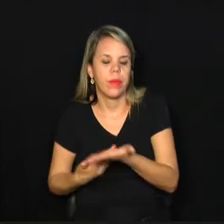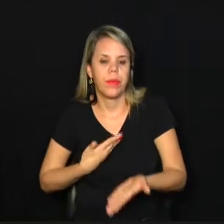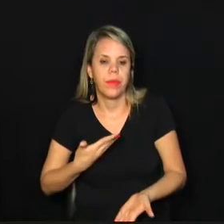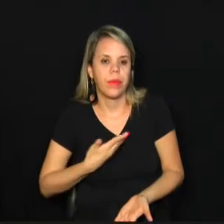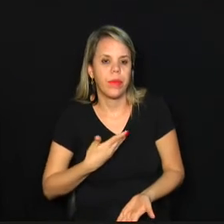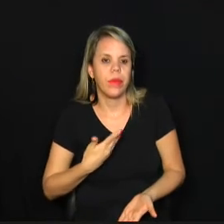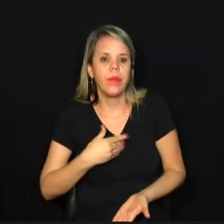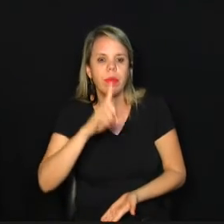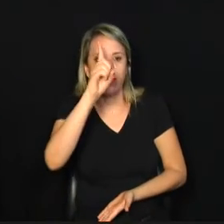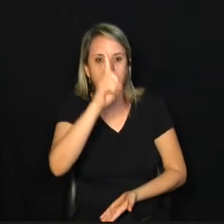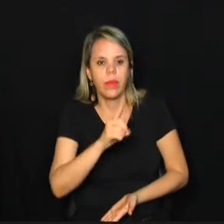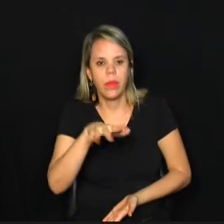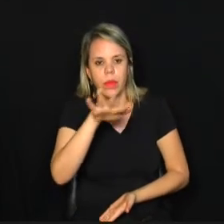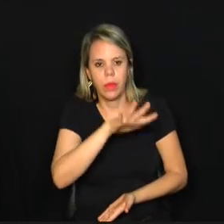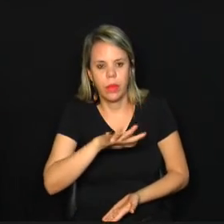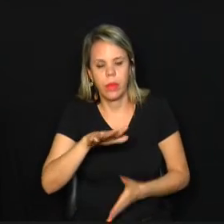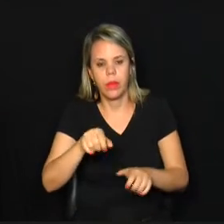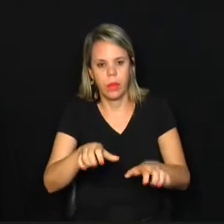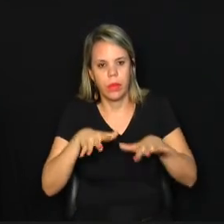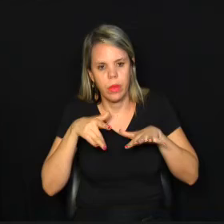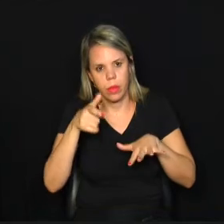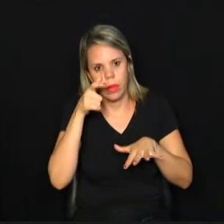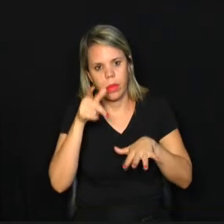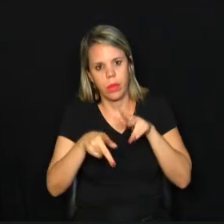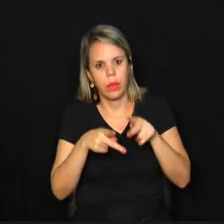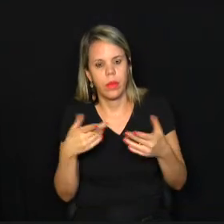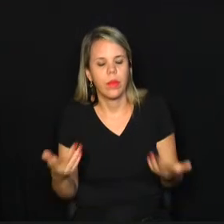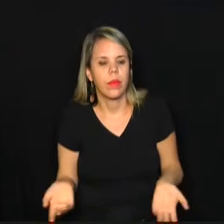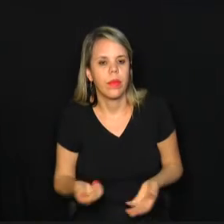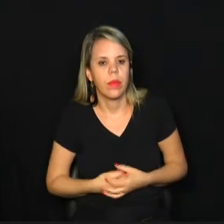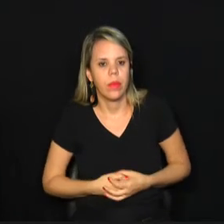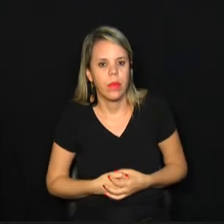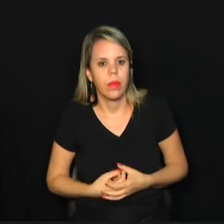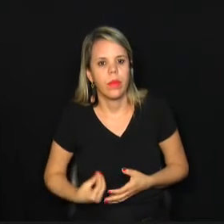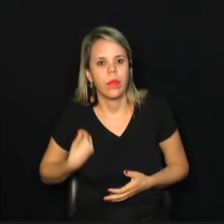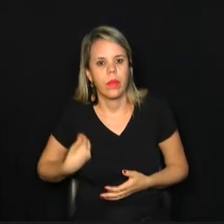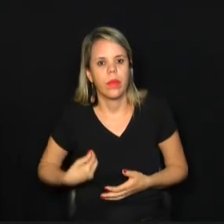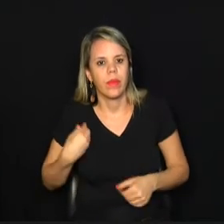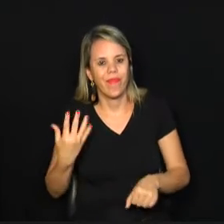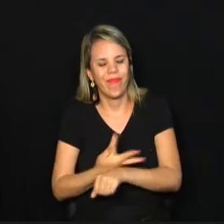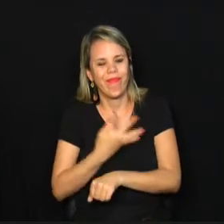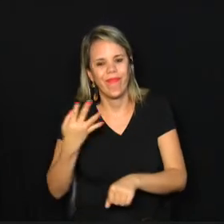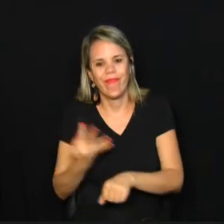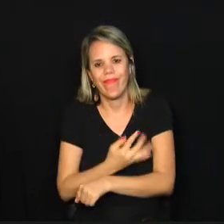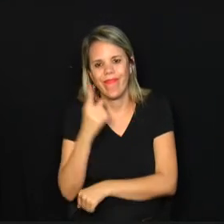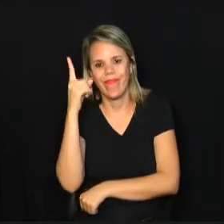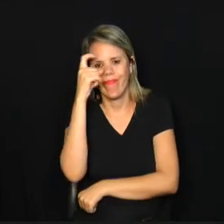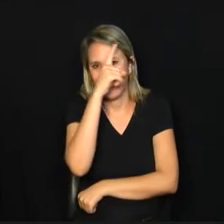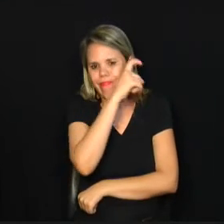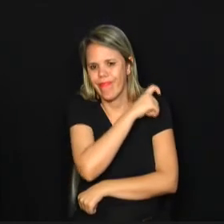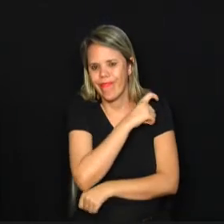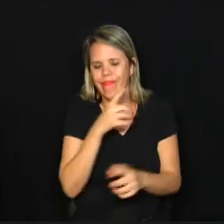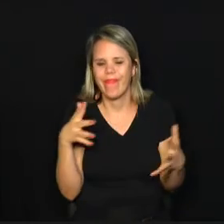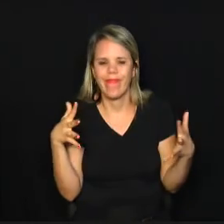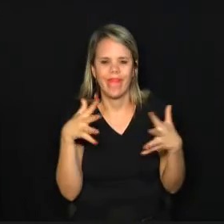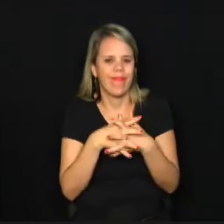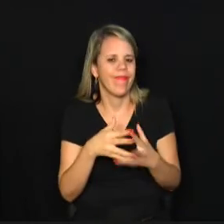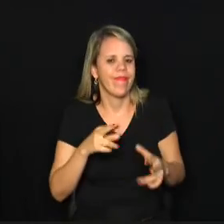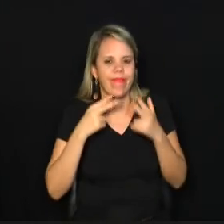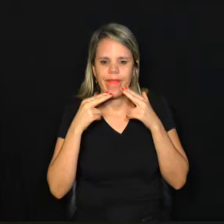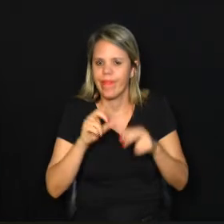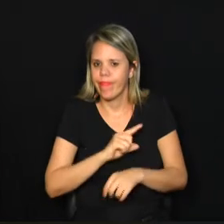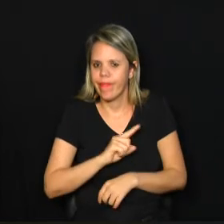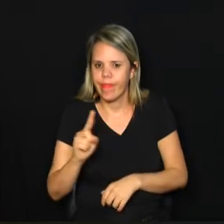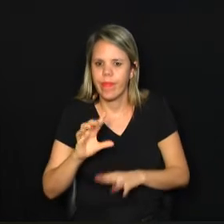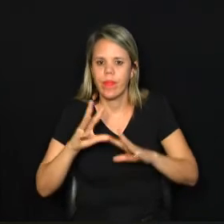aos diretores e ao público que nos assiste. Nós estamos vivendo uma situação terrivelmente complicada, não é novidade para